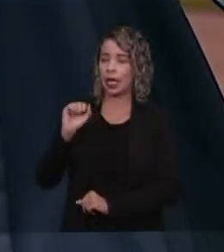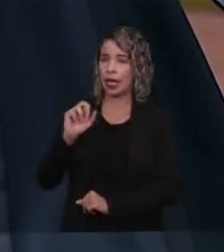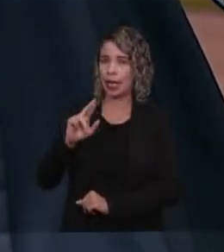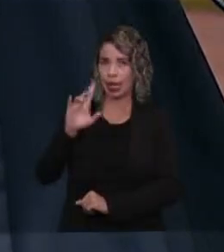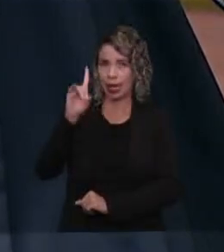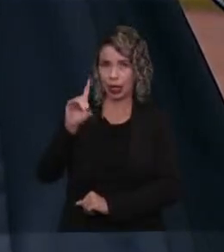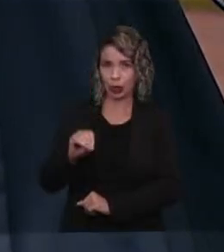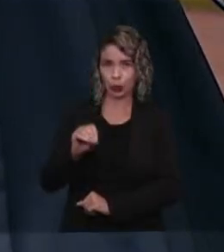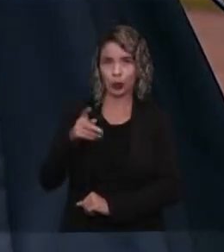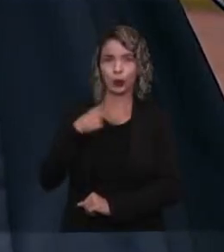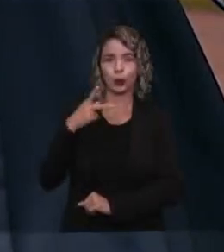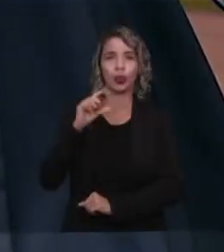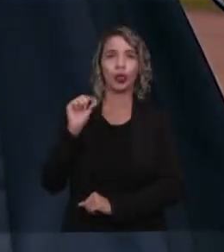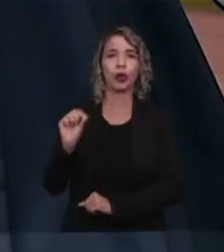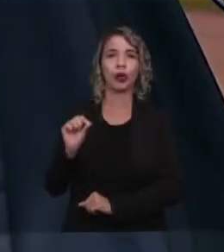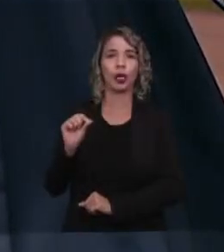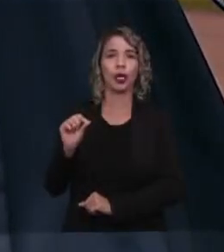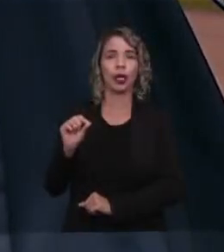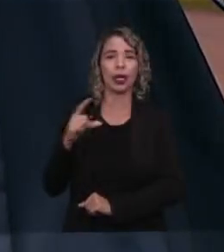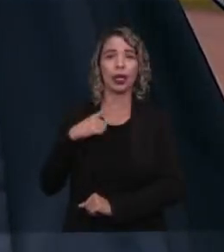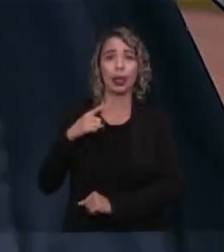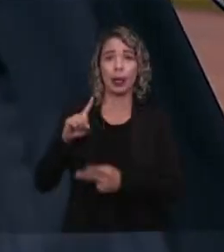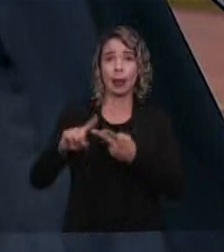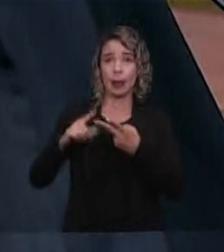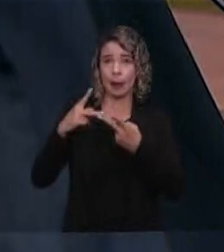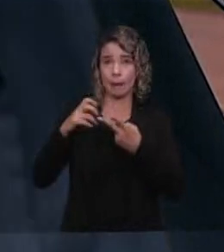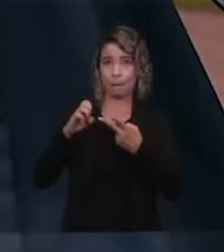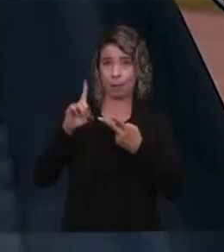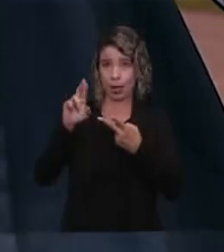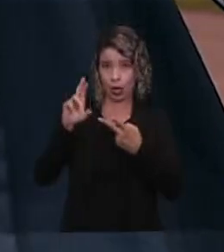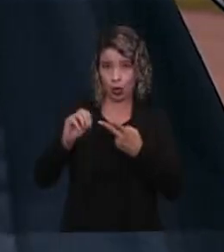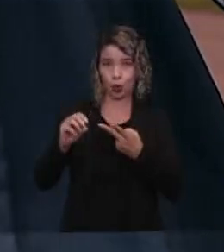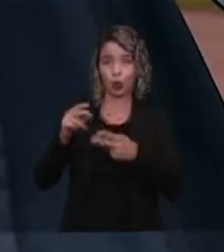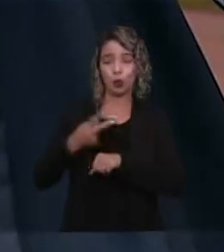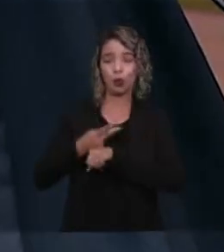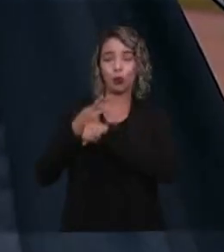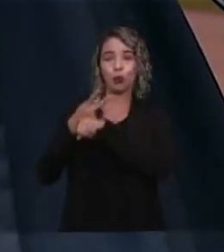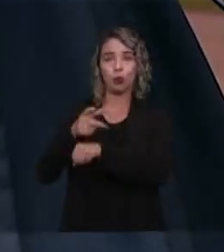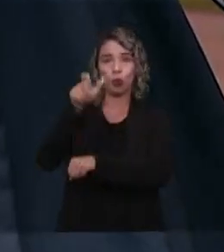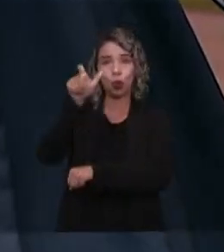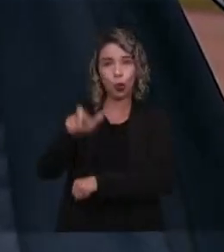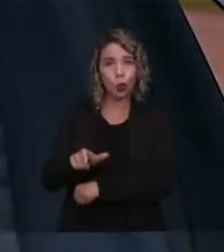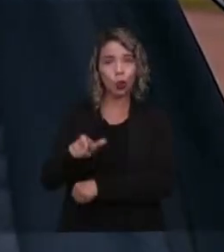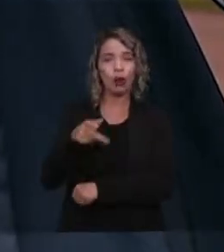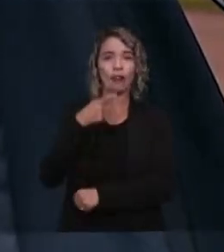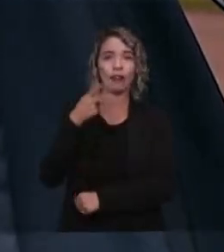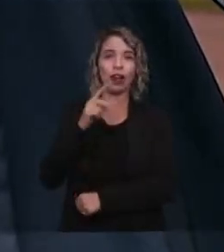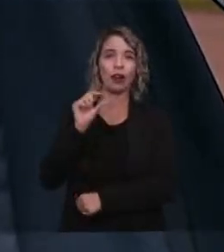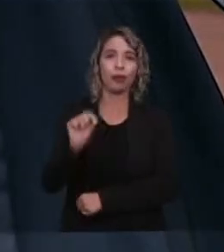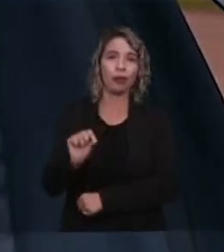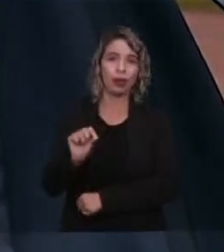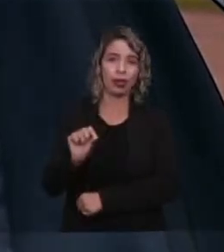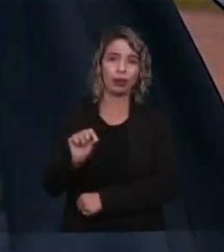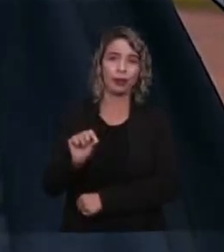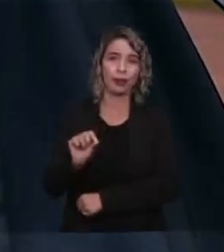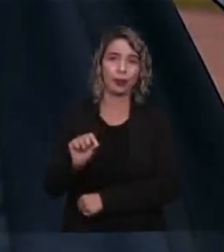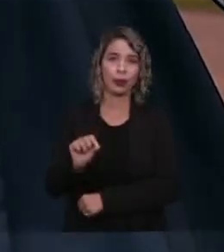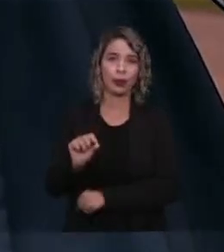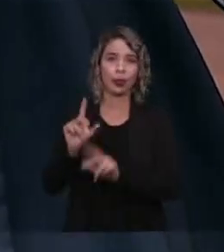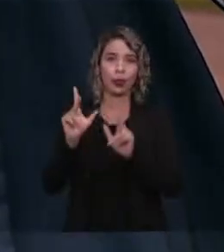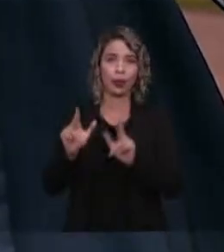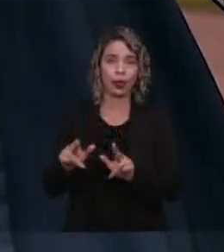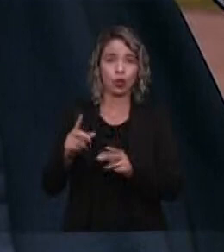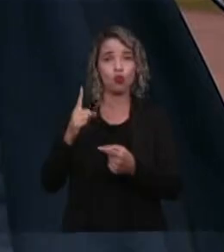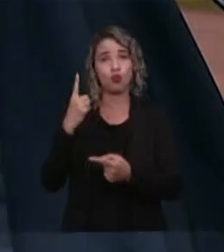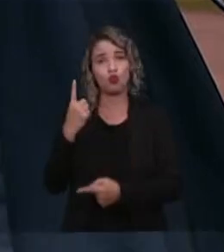tendo este afirmado que Pedro Paulo Leone Ramos procurou o declarante e disse-lhe, nos termos,